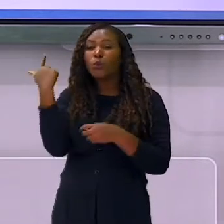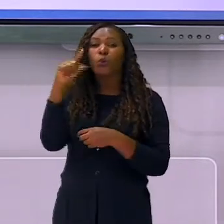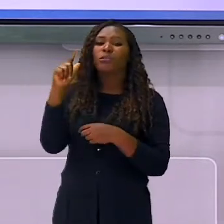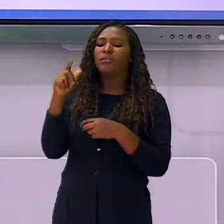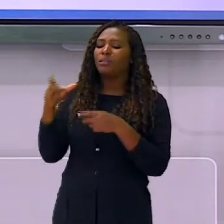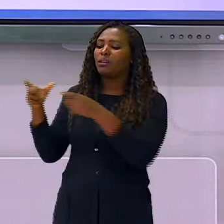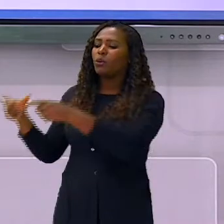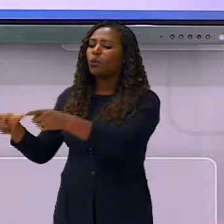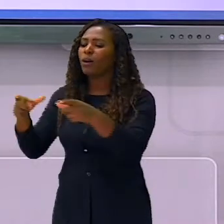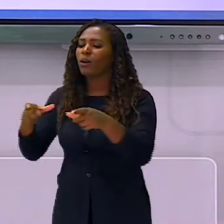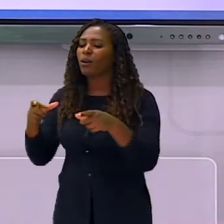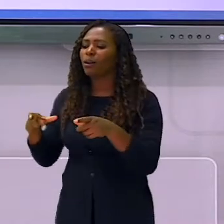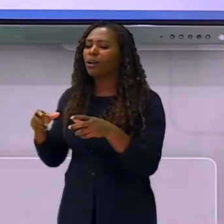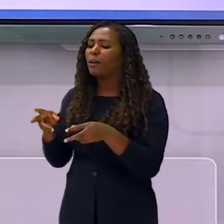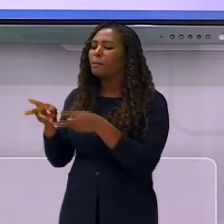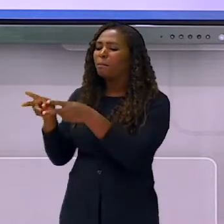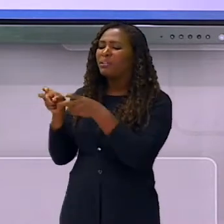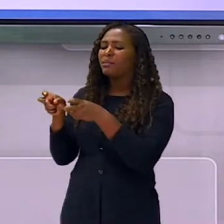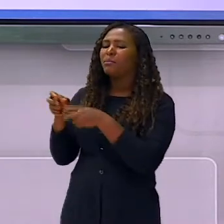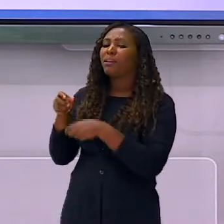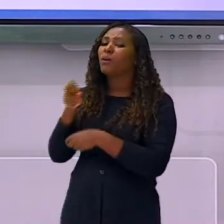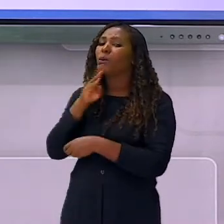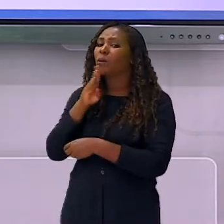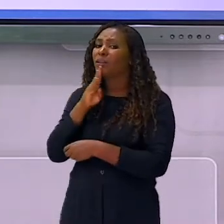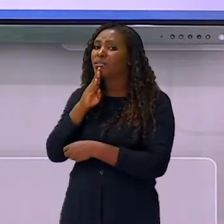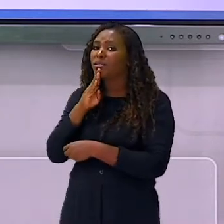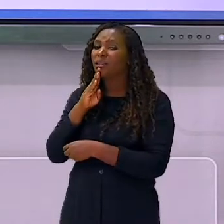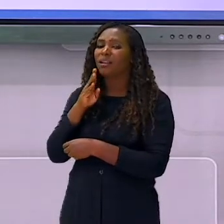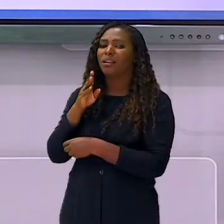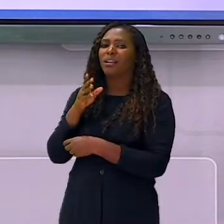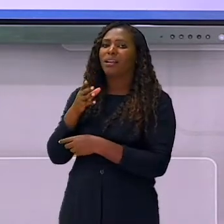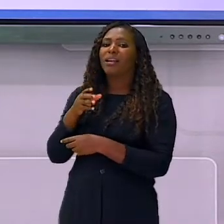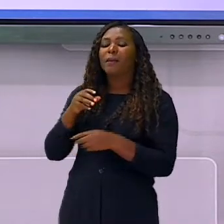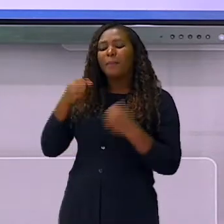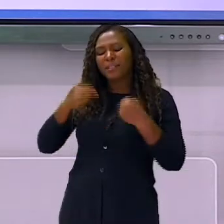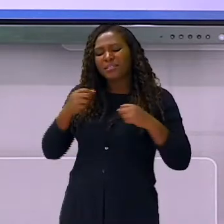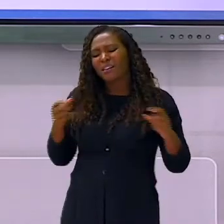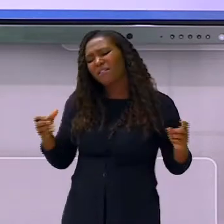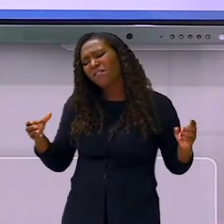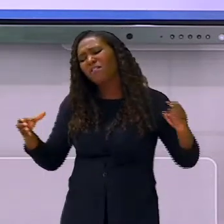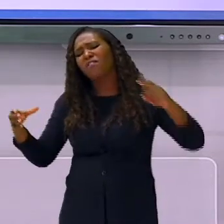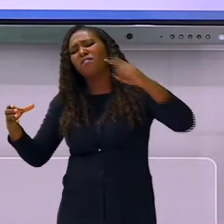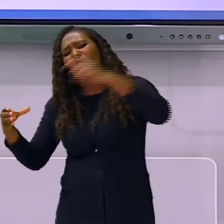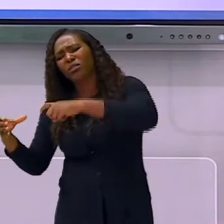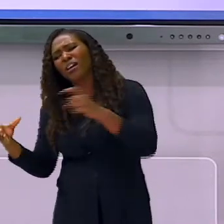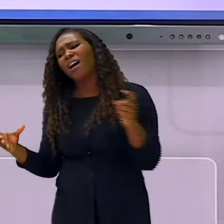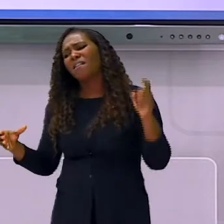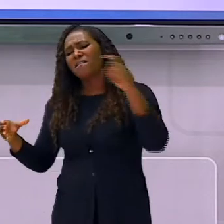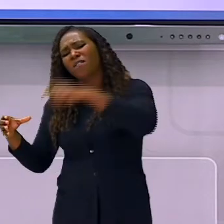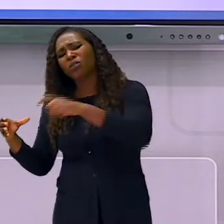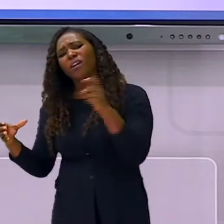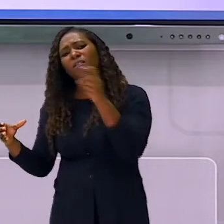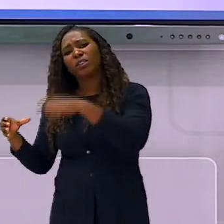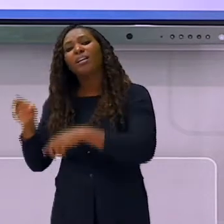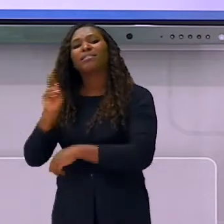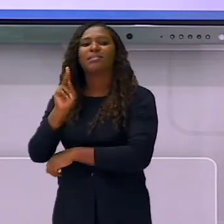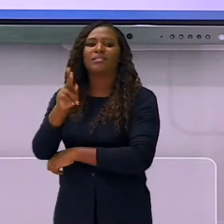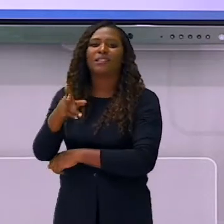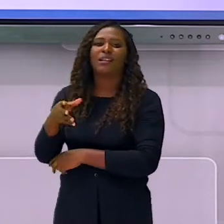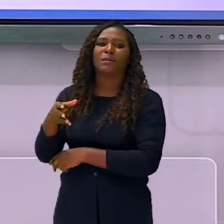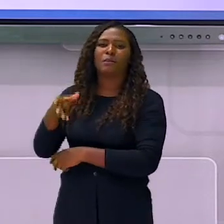espacial. E também o hábito é o costume com o lugar que vai se desenvolvendo